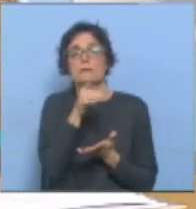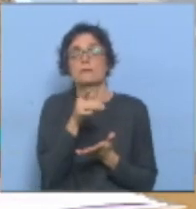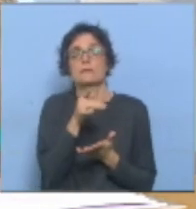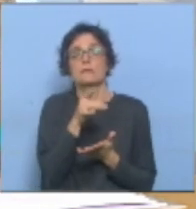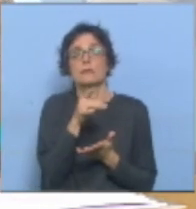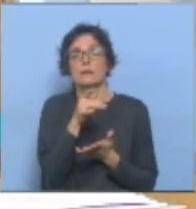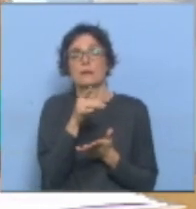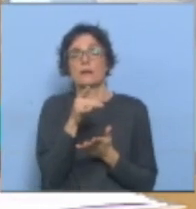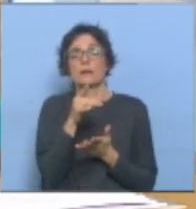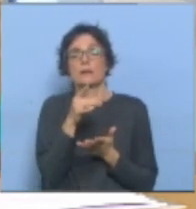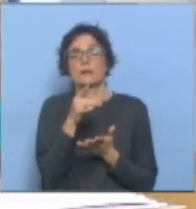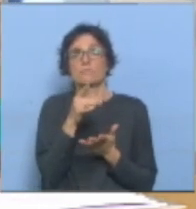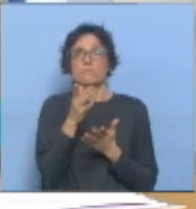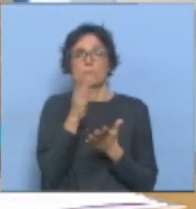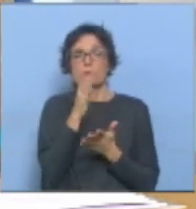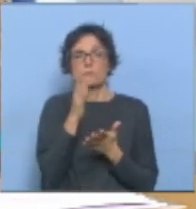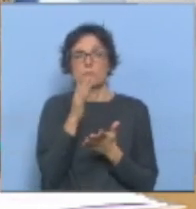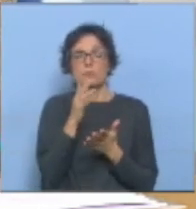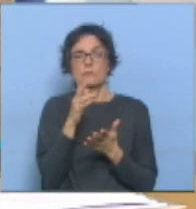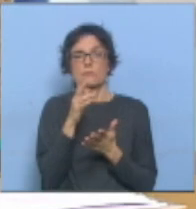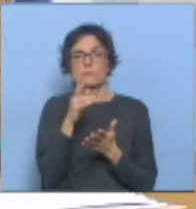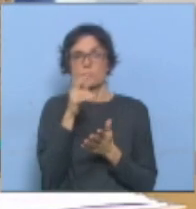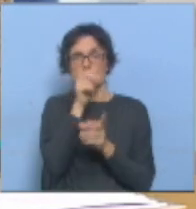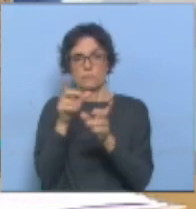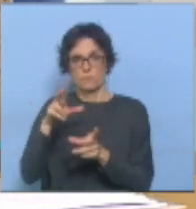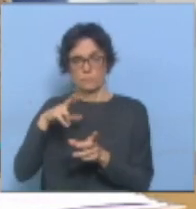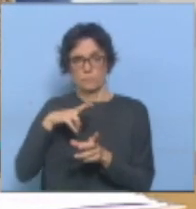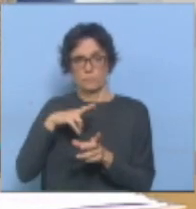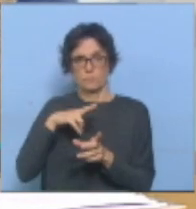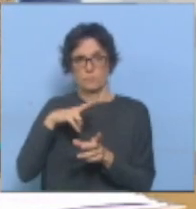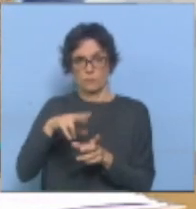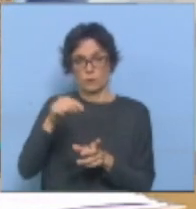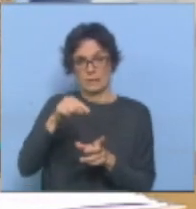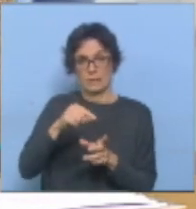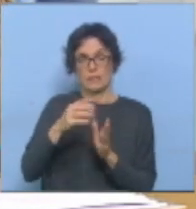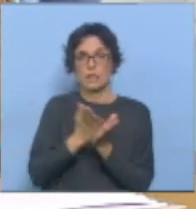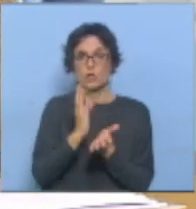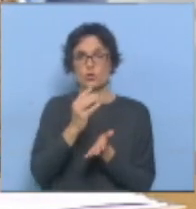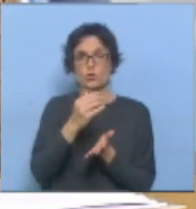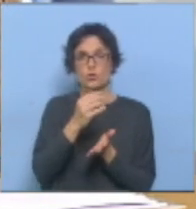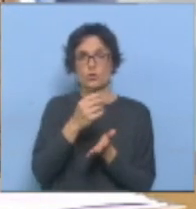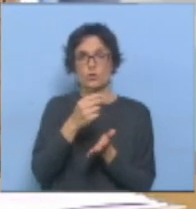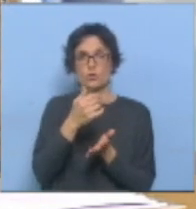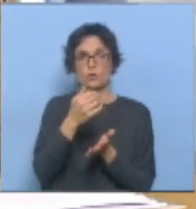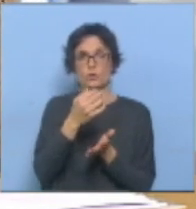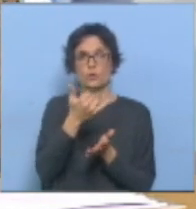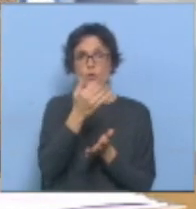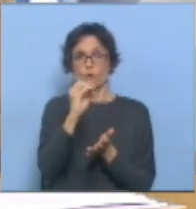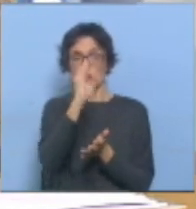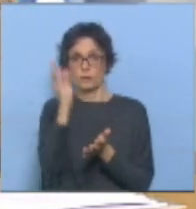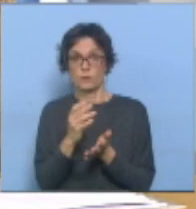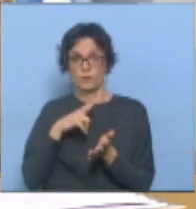número muito baixo, portanto, só 20% dos portugueses têm acesso aos cuidados paliativos. As equipas de cuidados